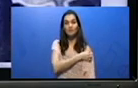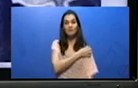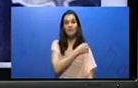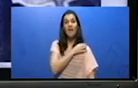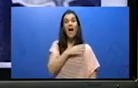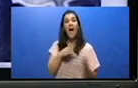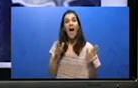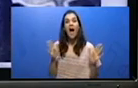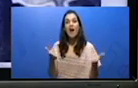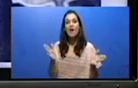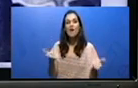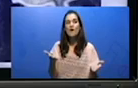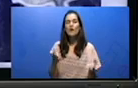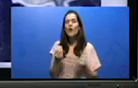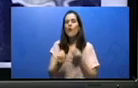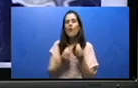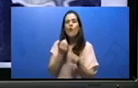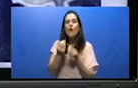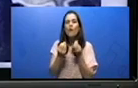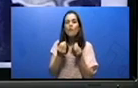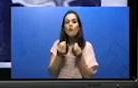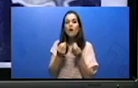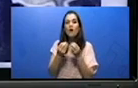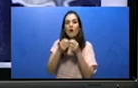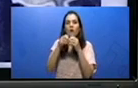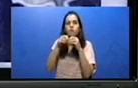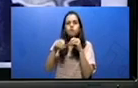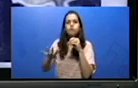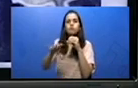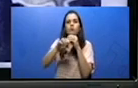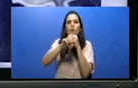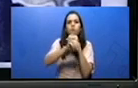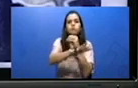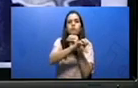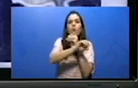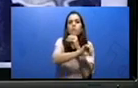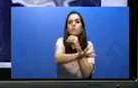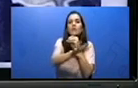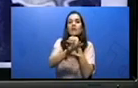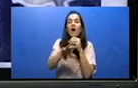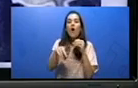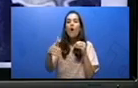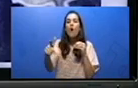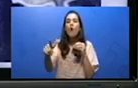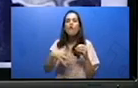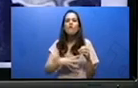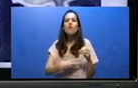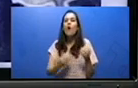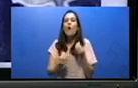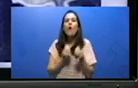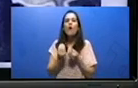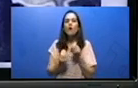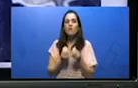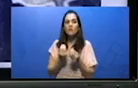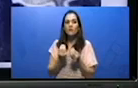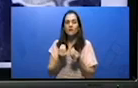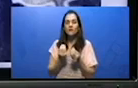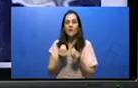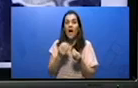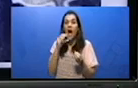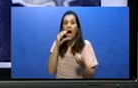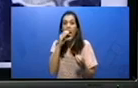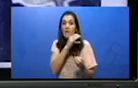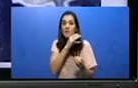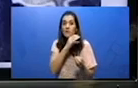Agora falando um pouco sobre a reprodução dos plateumintos, reprodução da planária. É um animal que tem enorme capacidade de